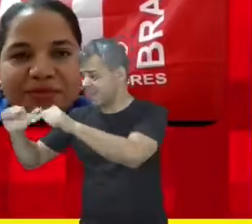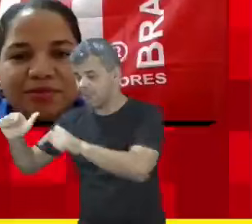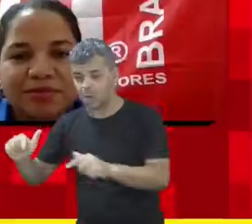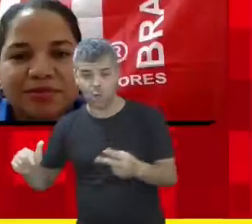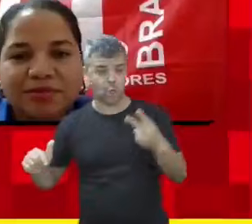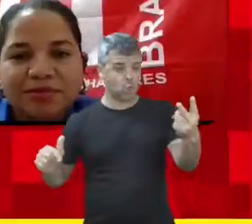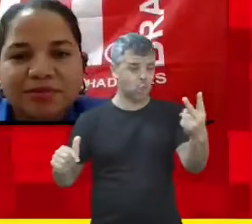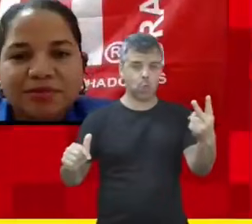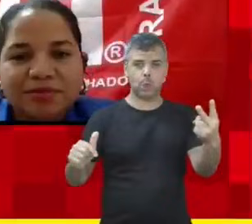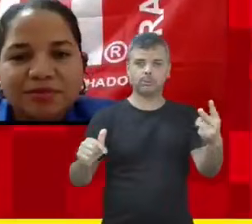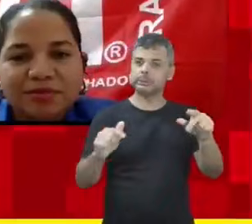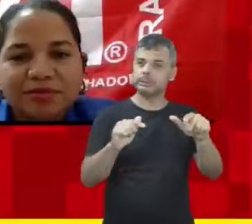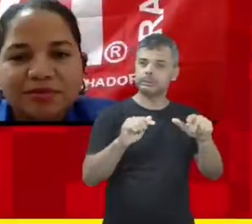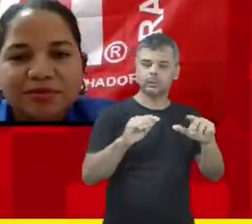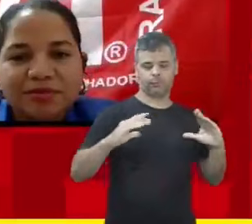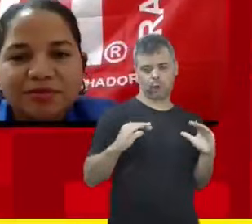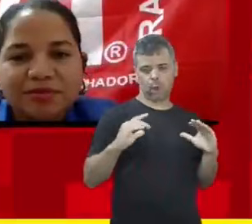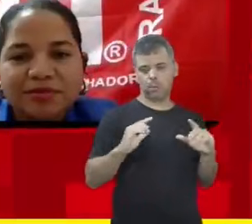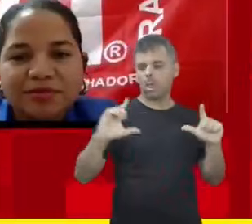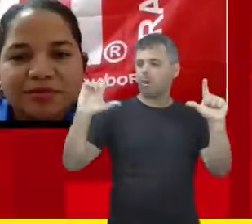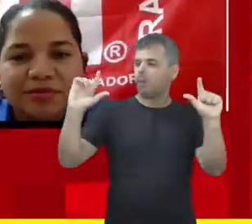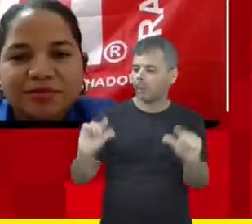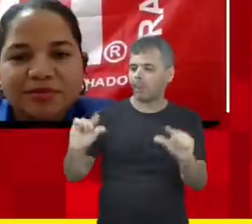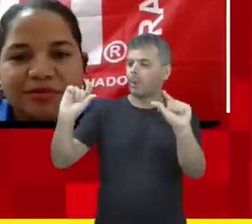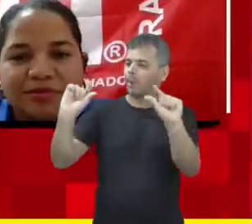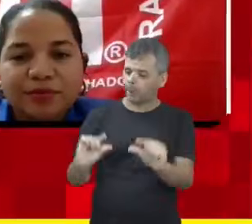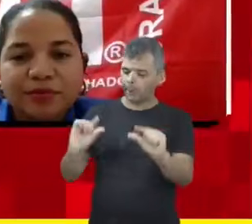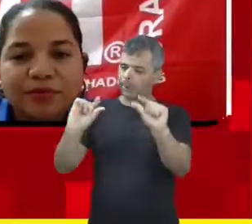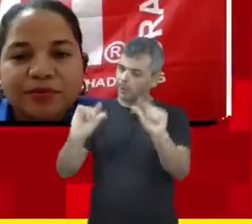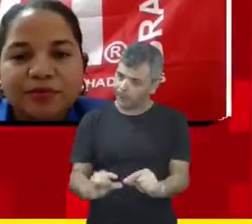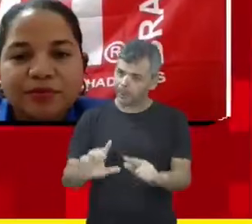5x2 é o mínimo do mínimo do mínimo que